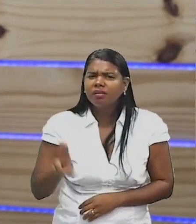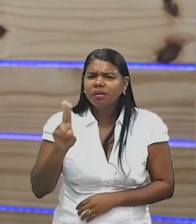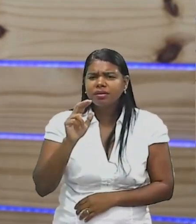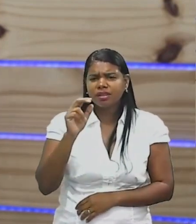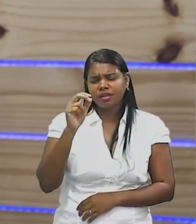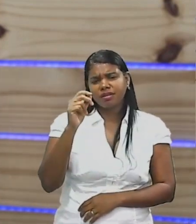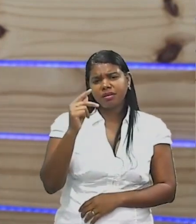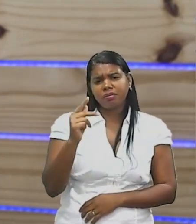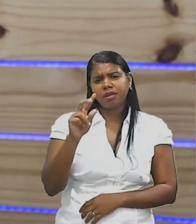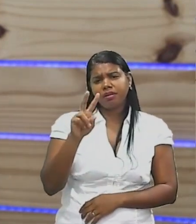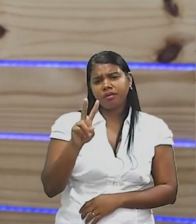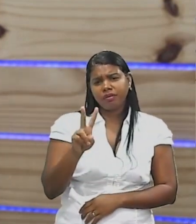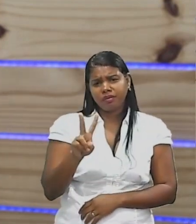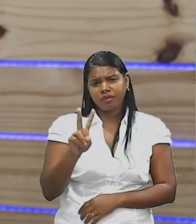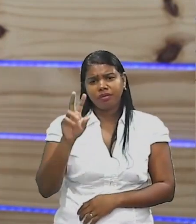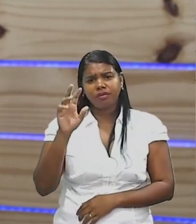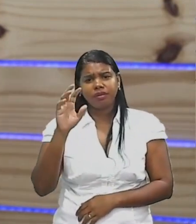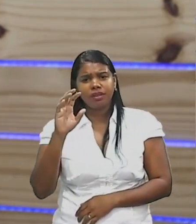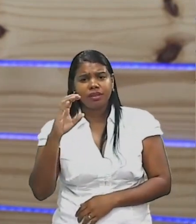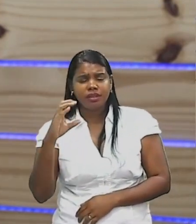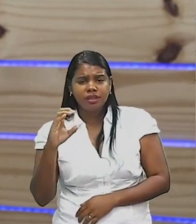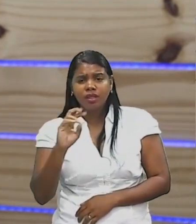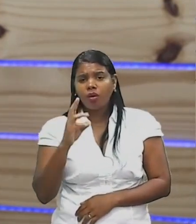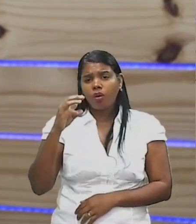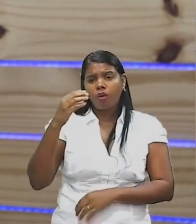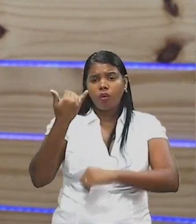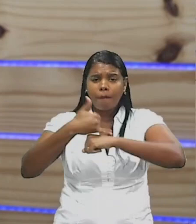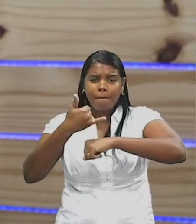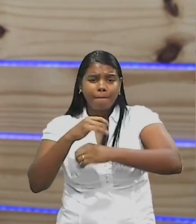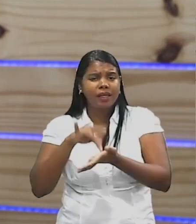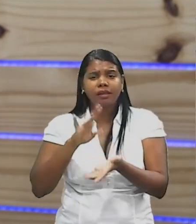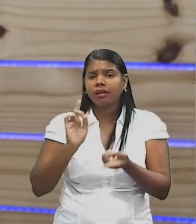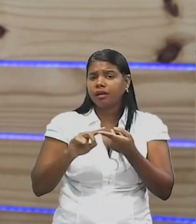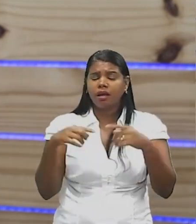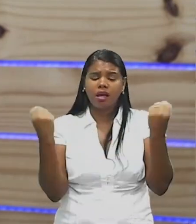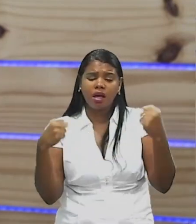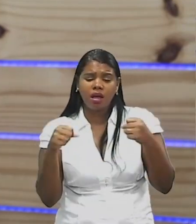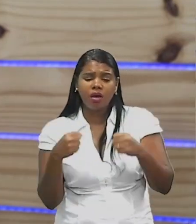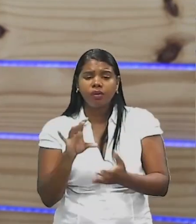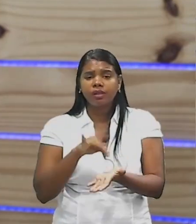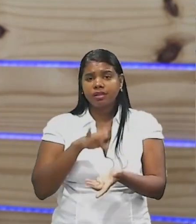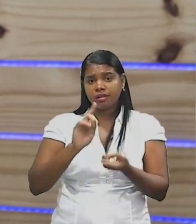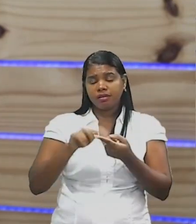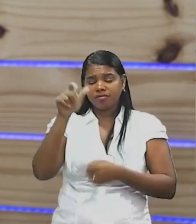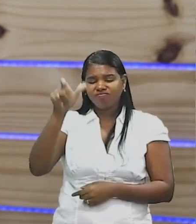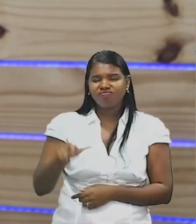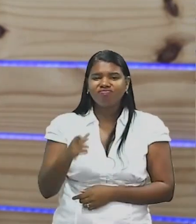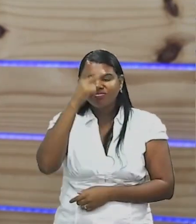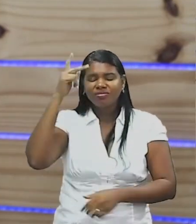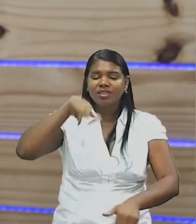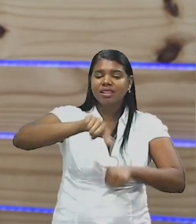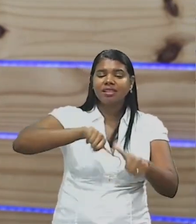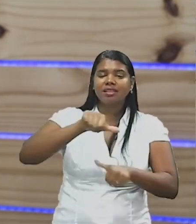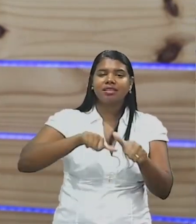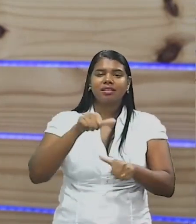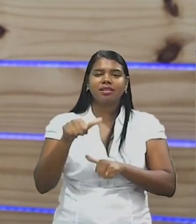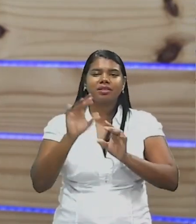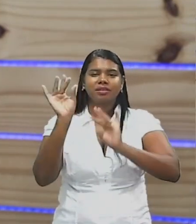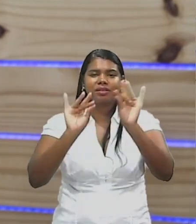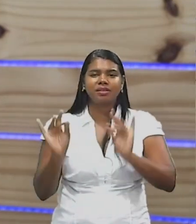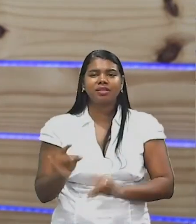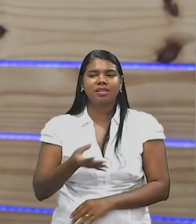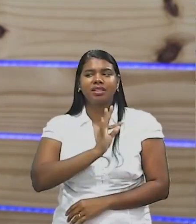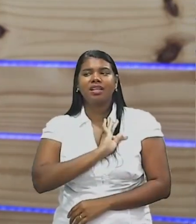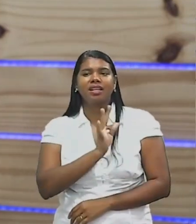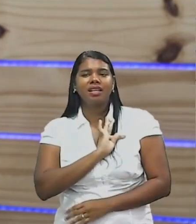metal. Então, é muito importante que essas necessidades do cliente sejam transformadas em especificações